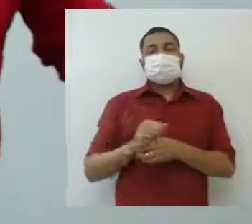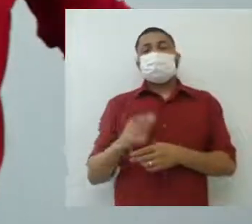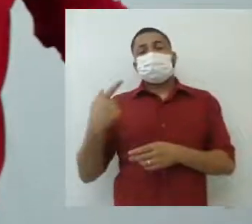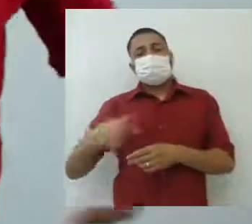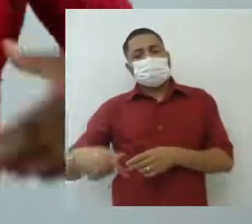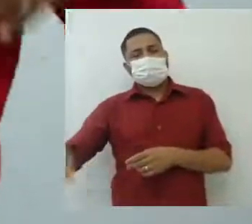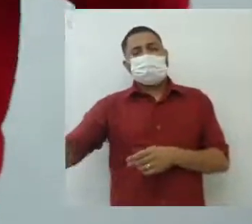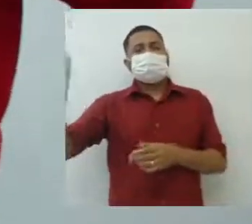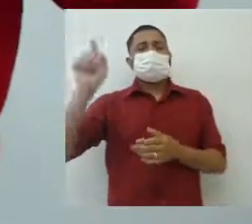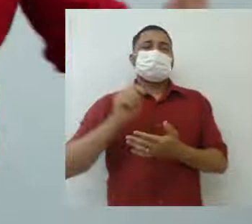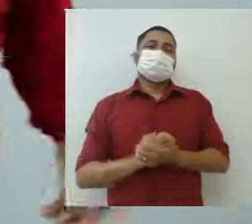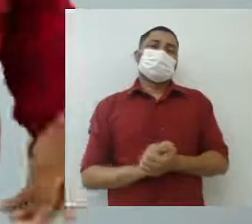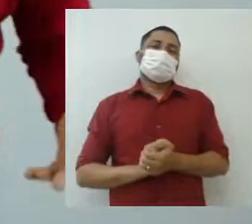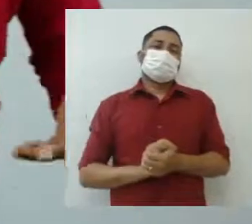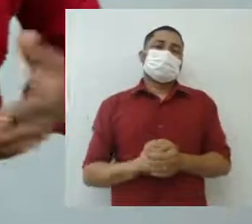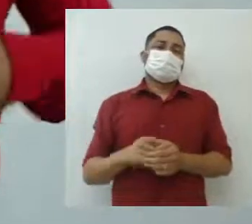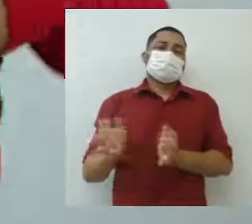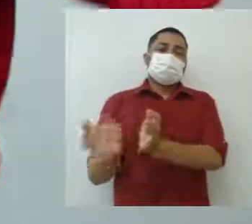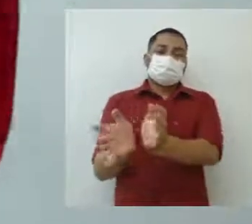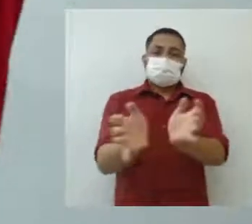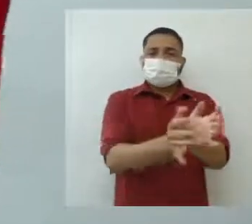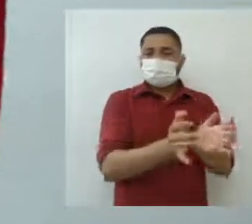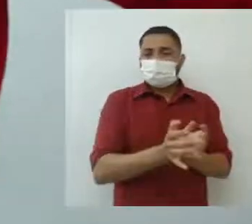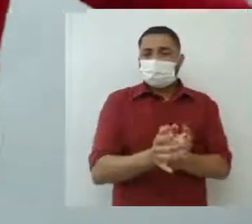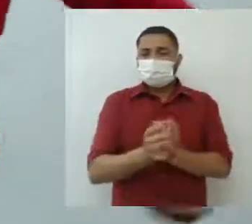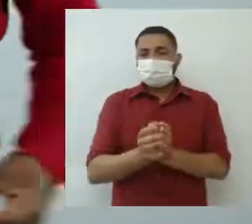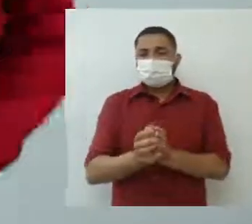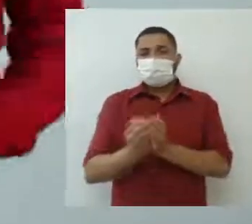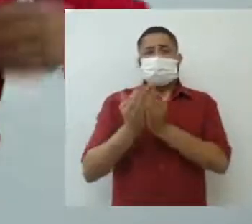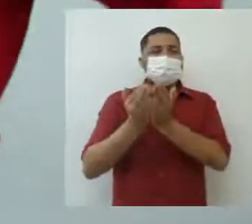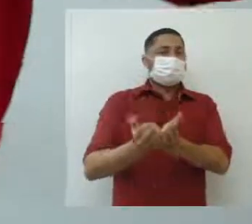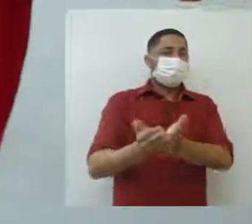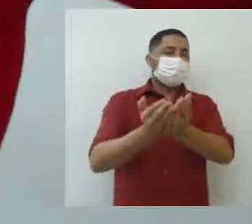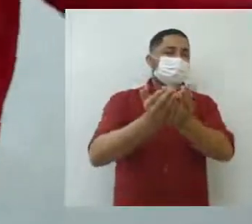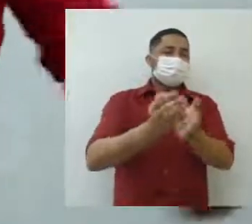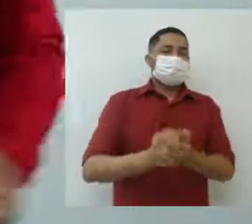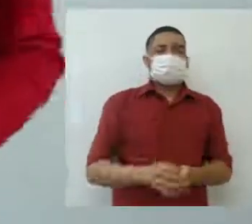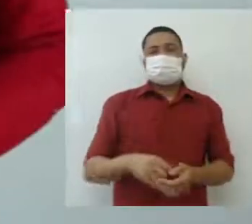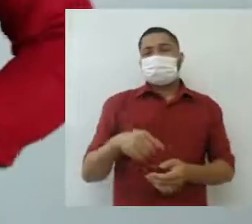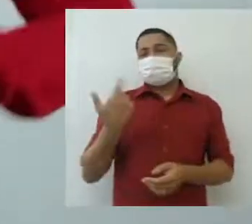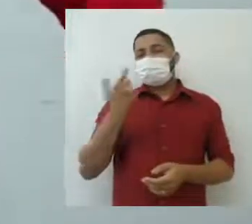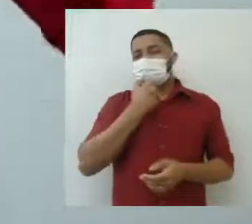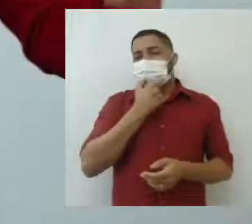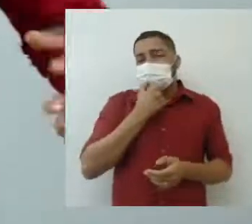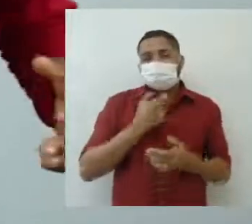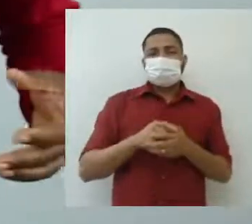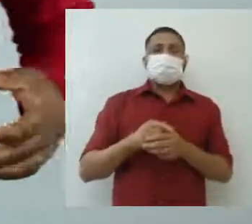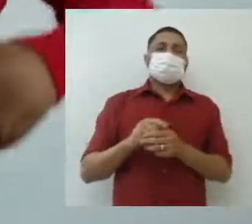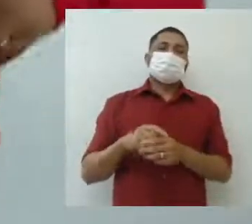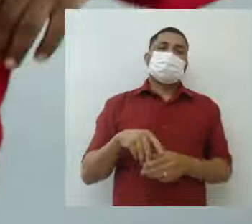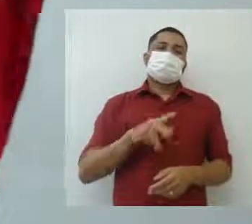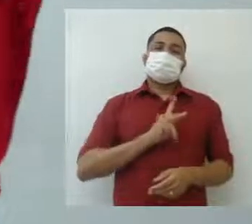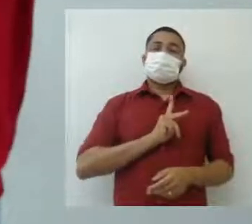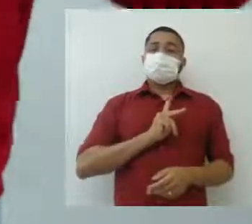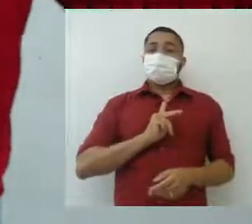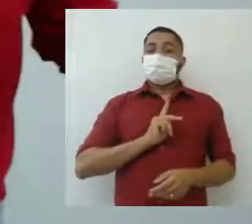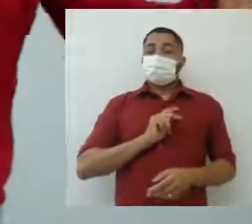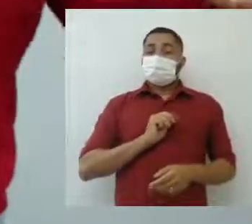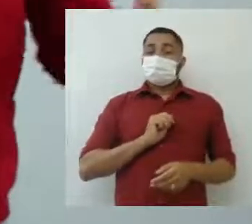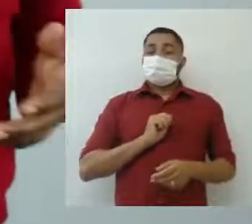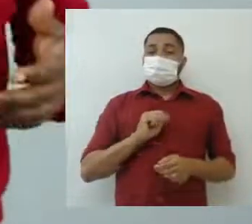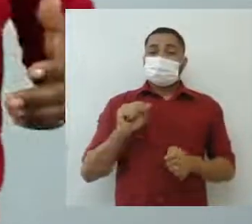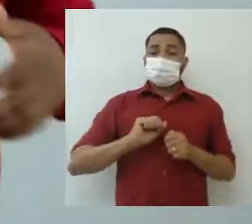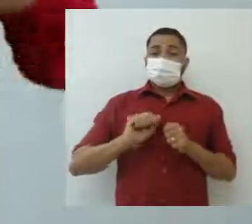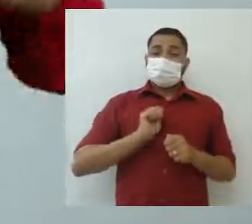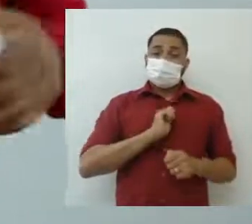realidade, para as colônias da Inglaterra, de Portugal, da Espanha, para trabalharem,